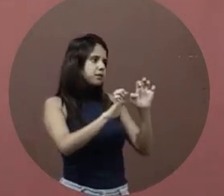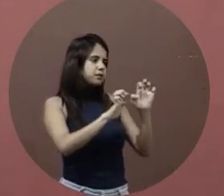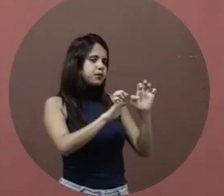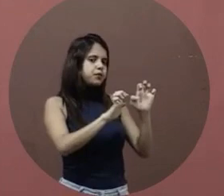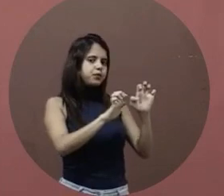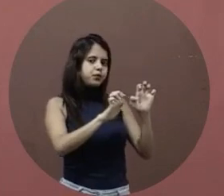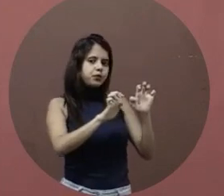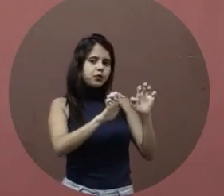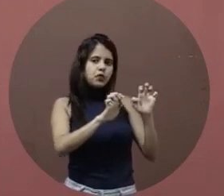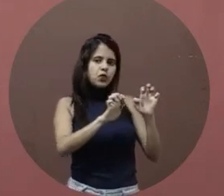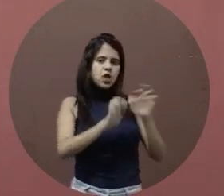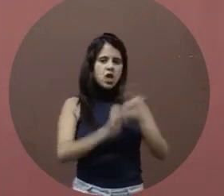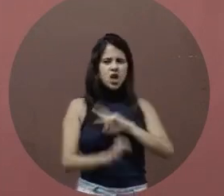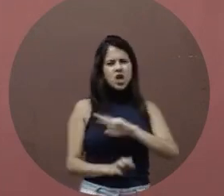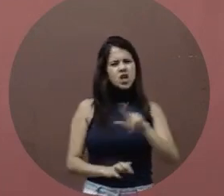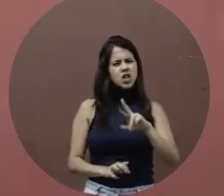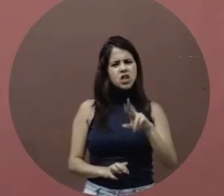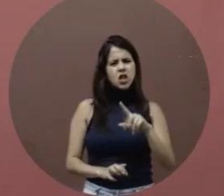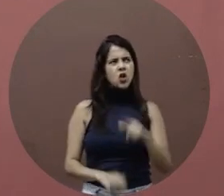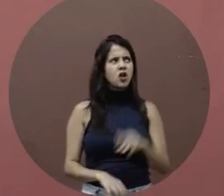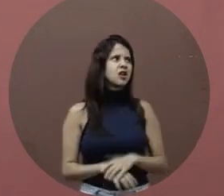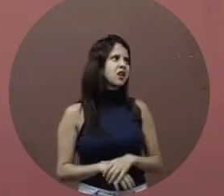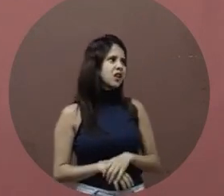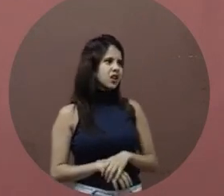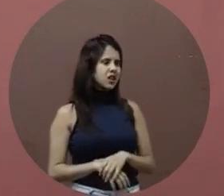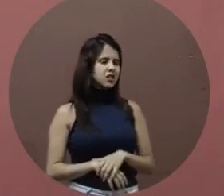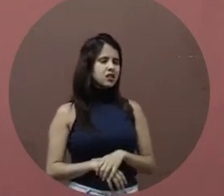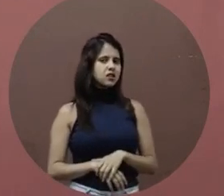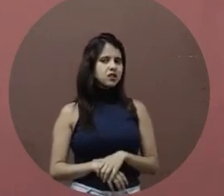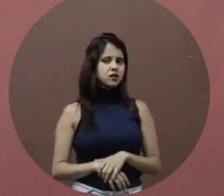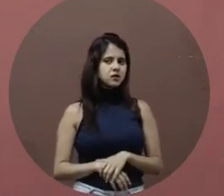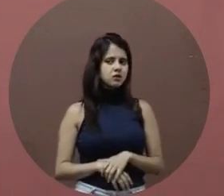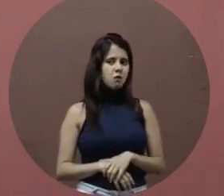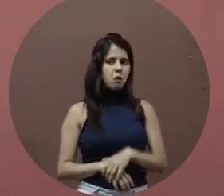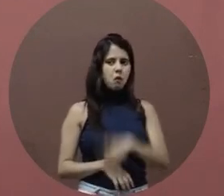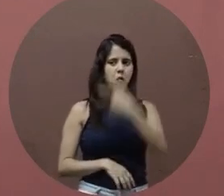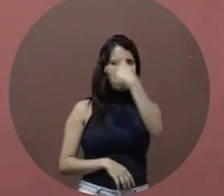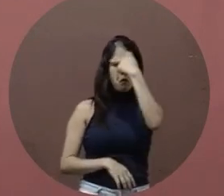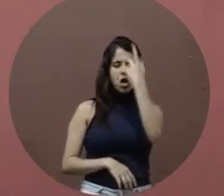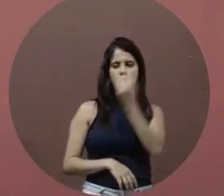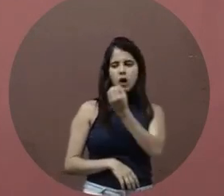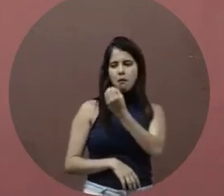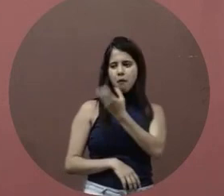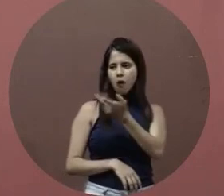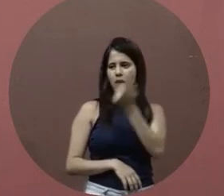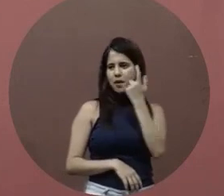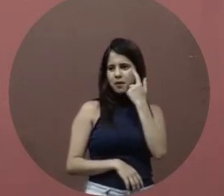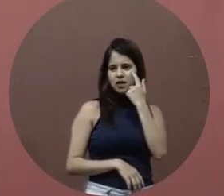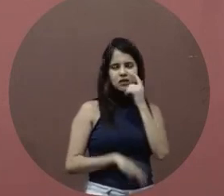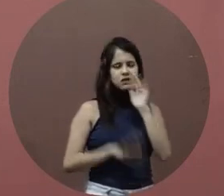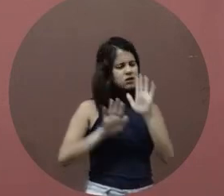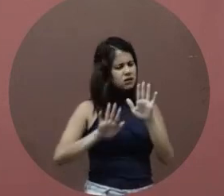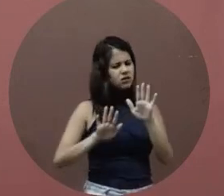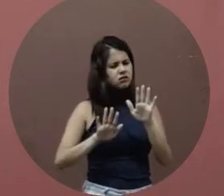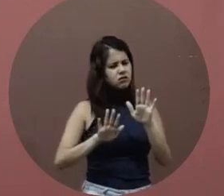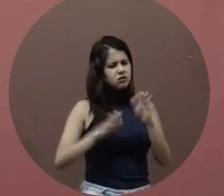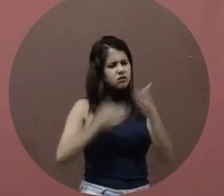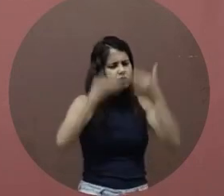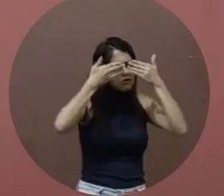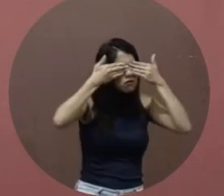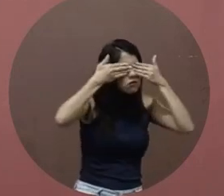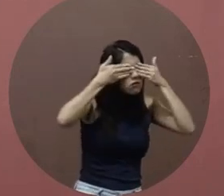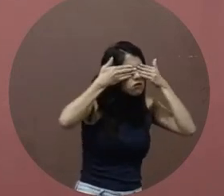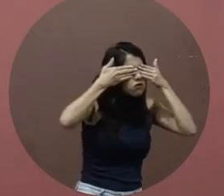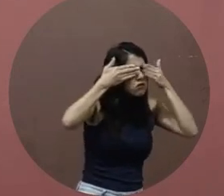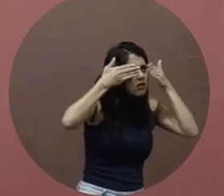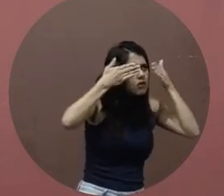E não é uma coisa que você diz assim, eita, como, que pessoa impressionante pensar isso. Não, meu irmão, só é deixar de ser cego.